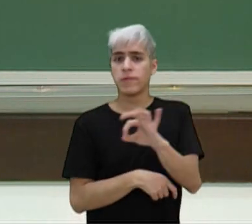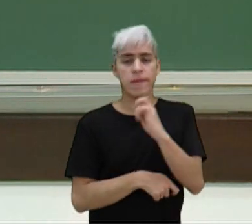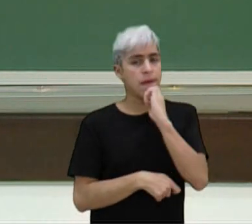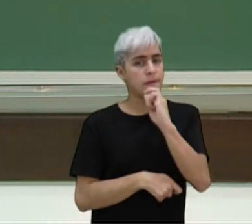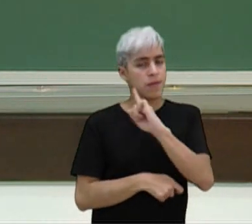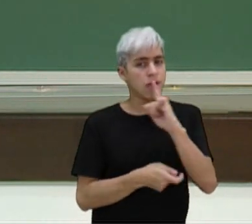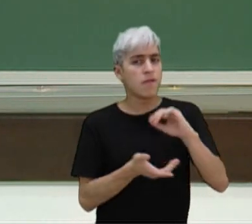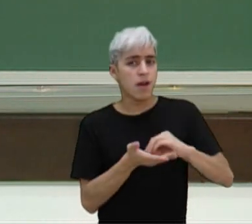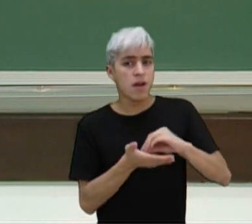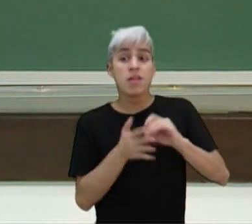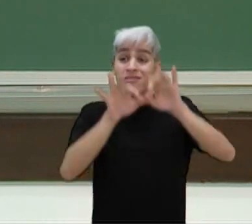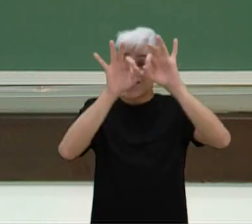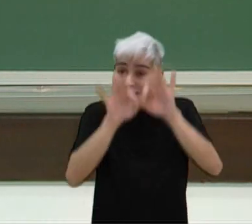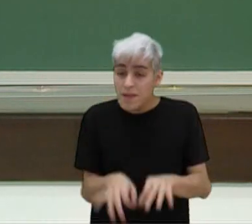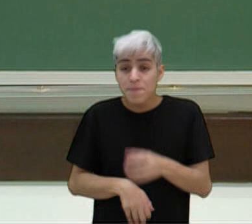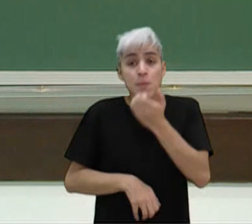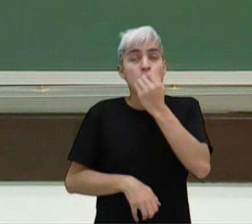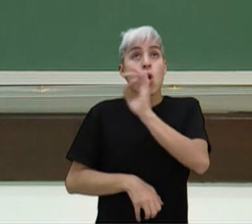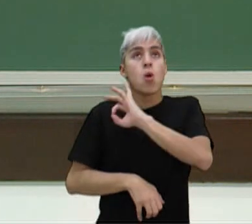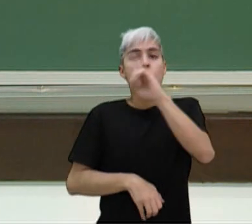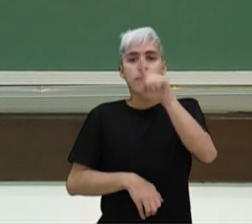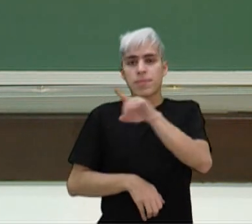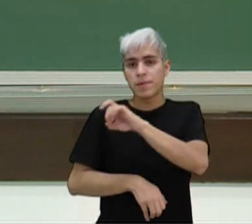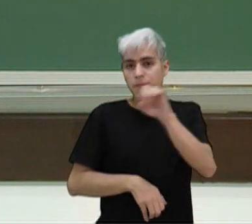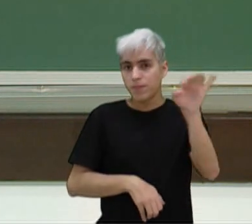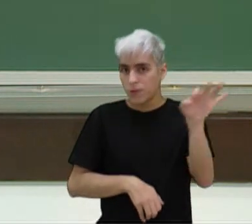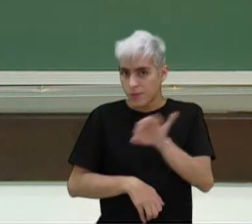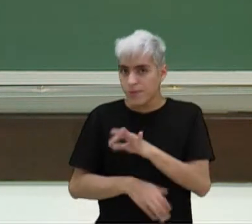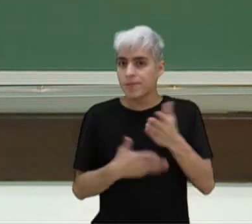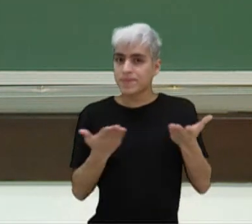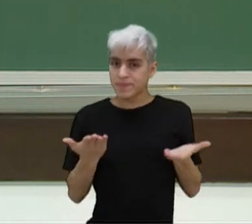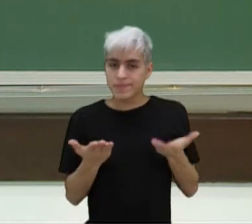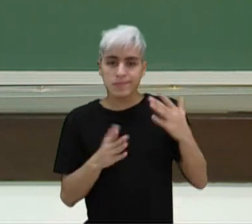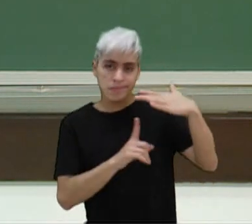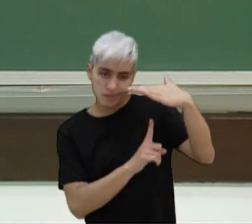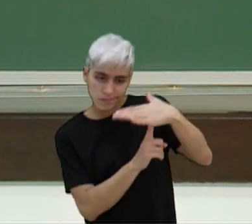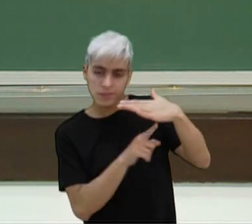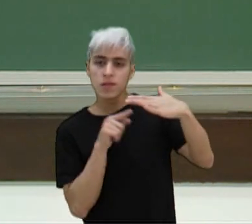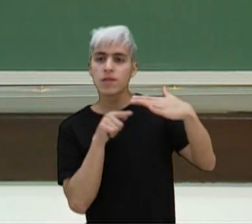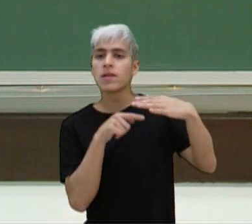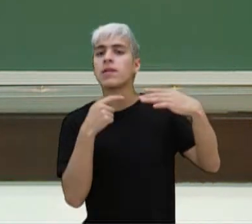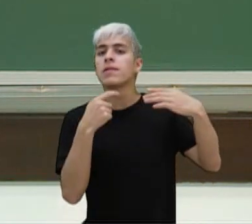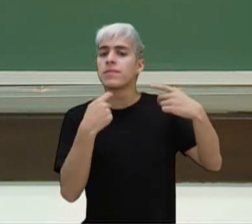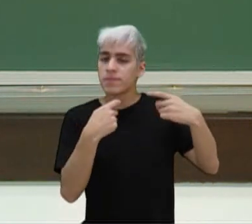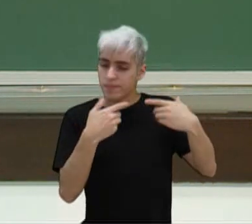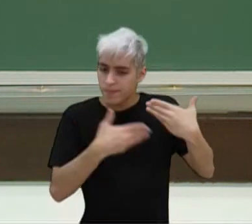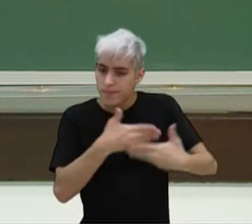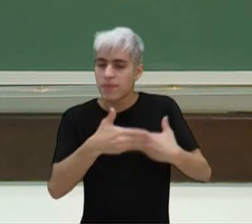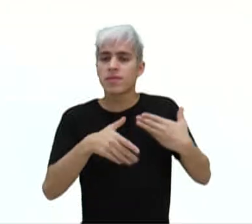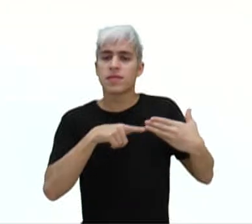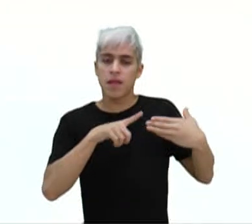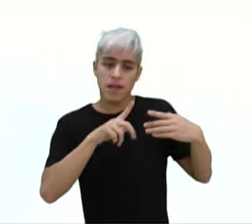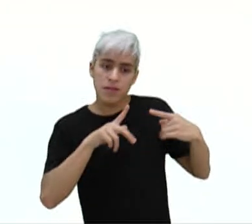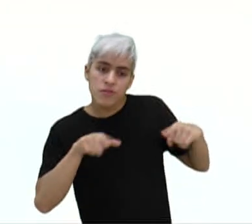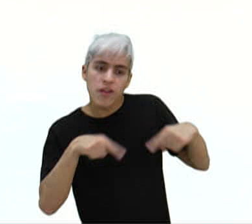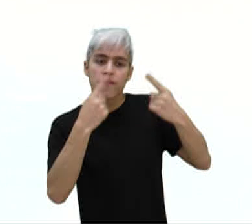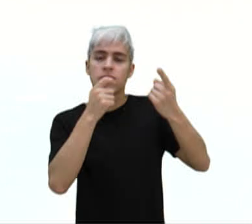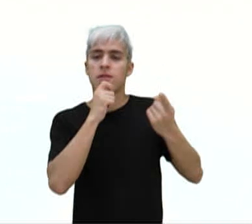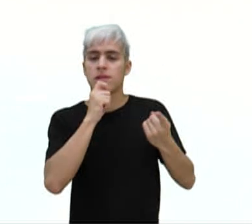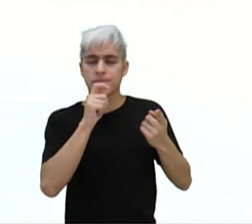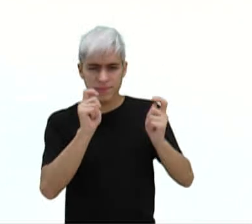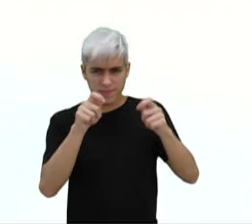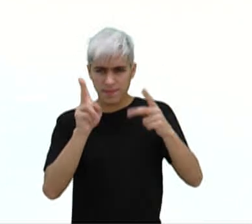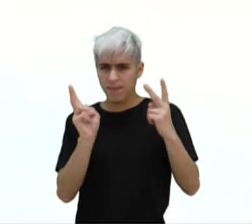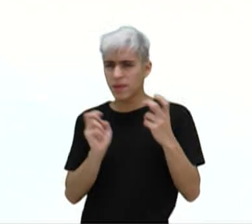né? O ideal é que se alcance 100%. Então, o Paraná, ele ainda tem alguns desafios, né? Então, você pode